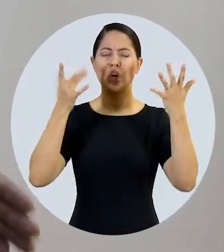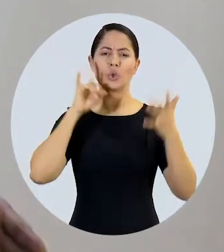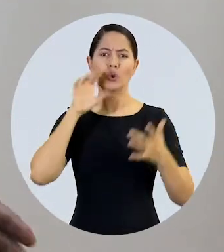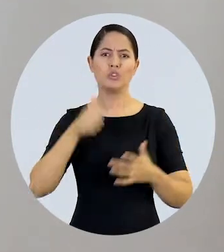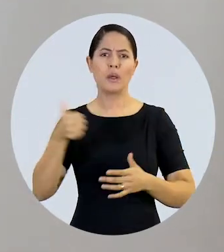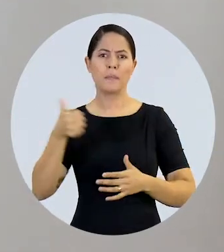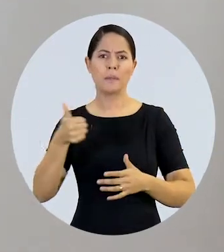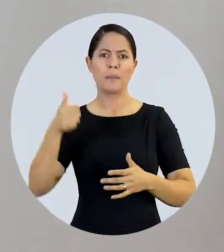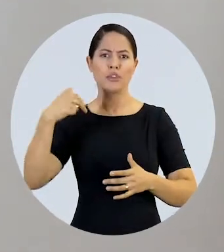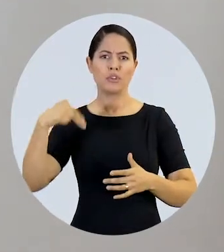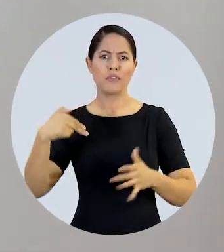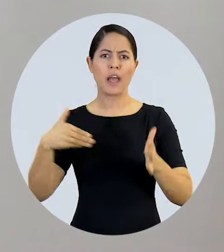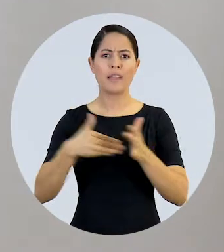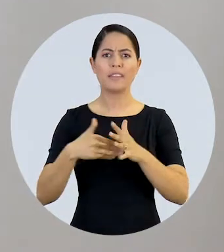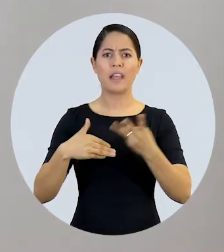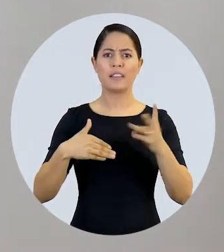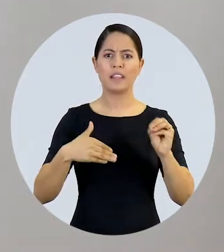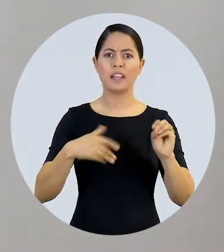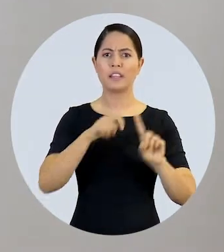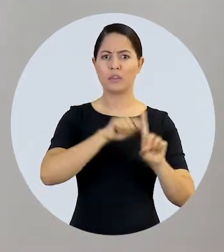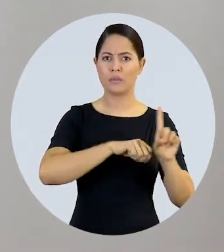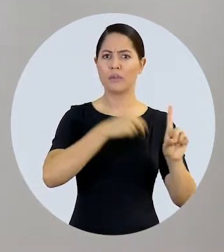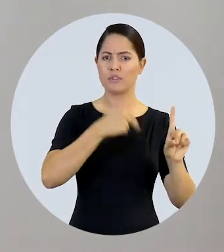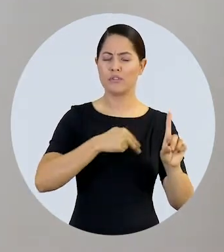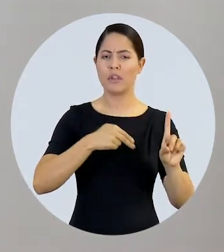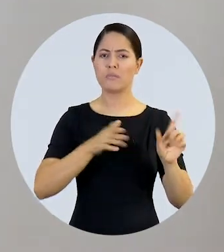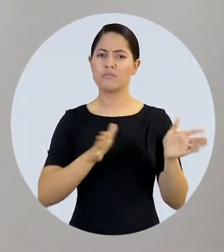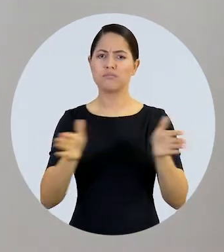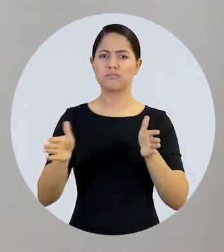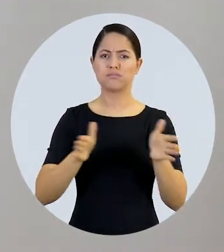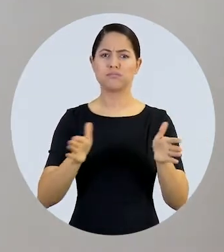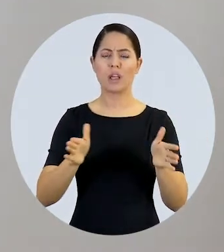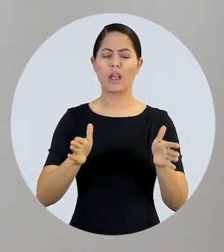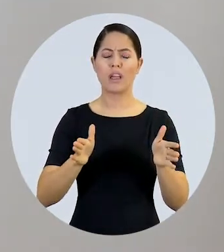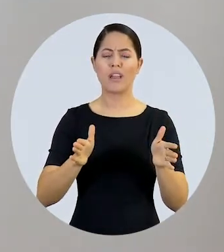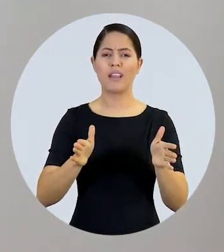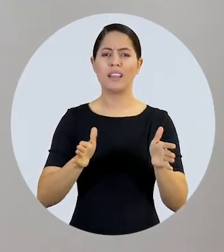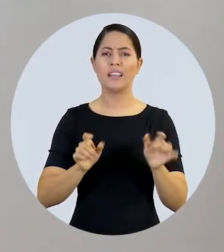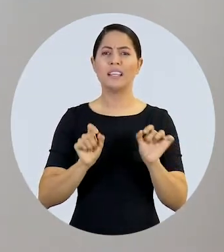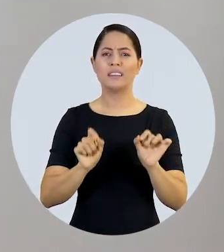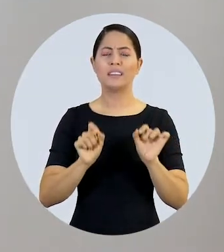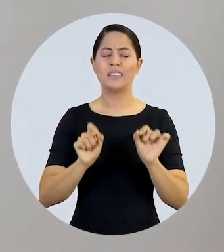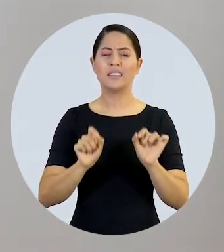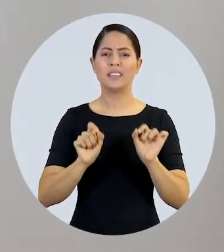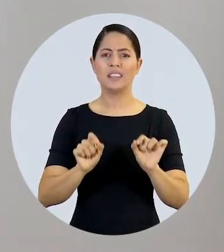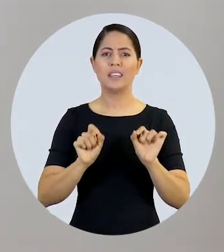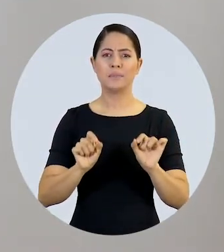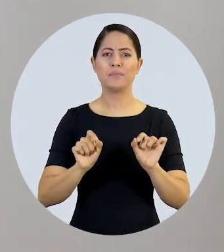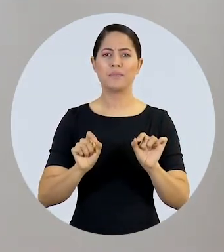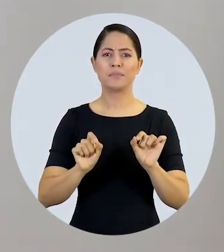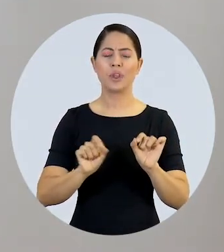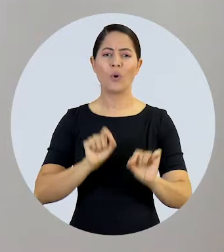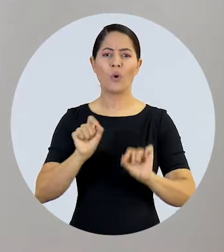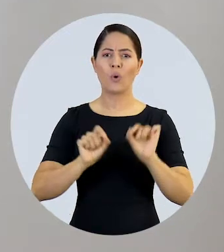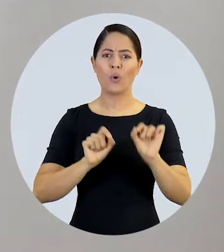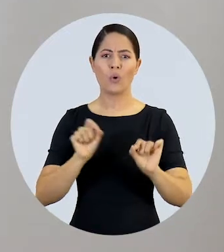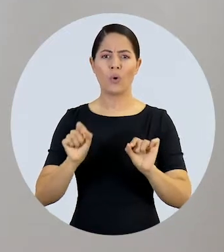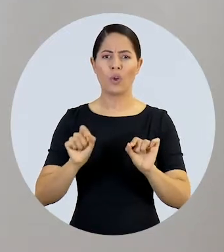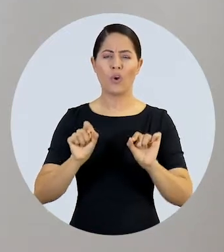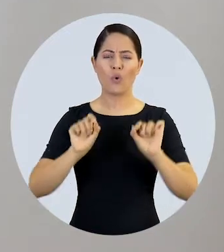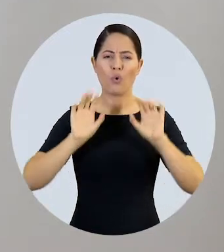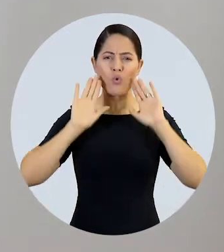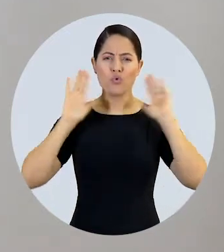a 30 de novembro, que acabou muito o significado,